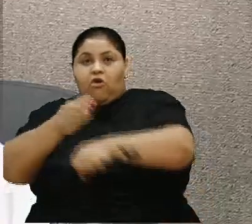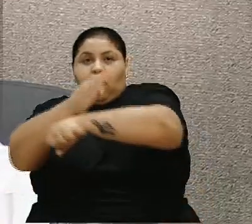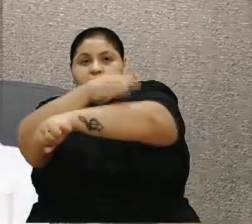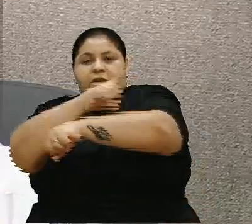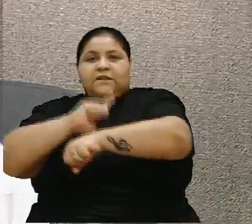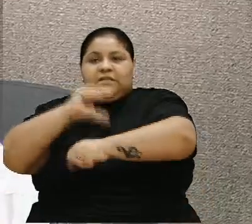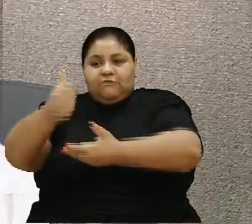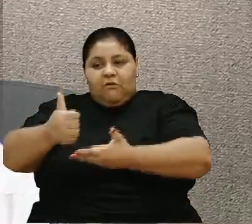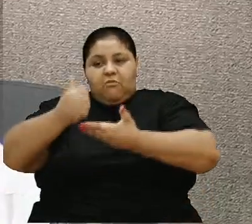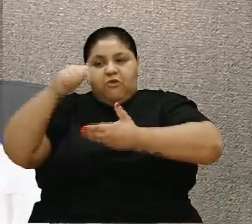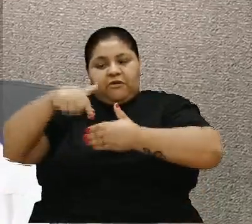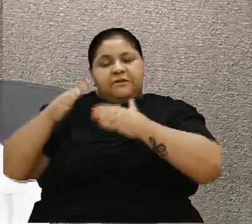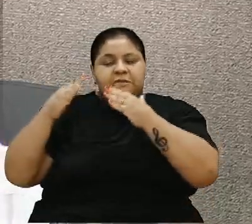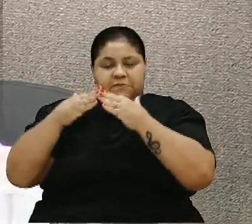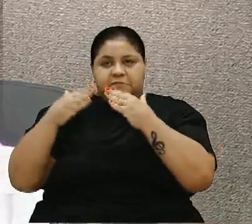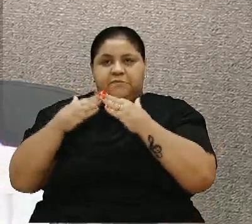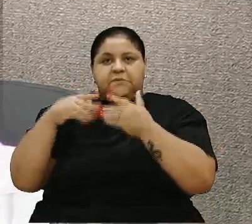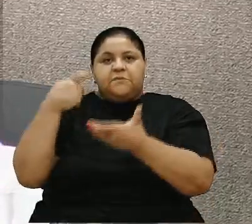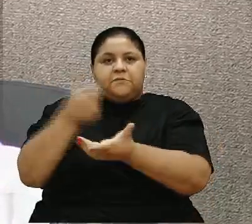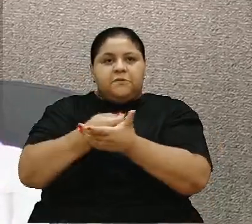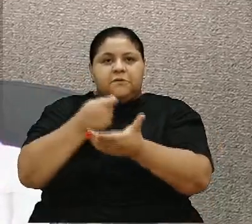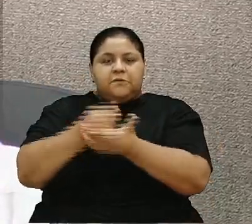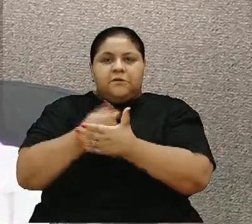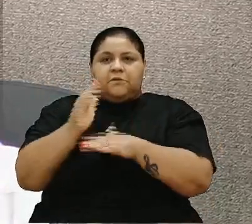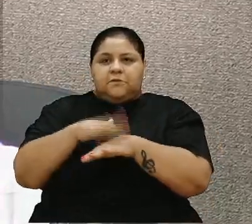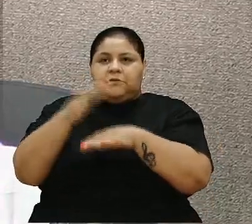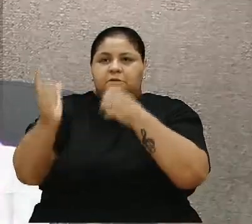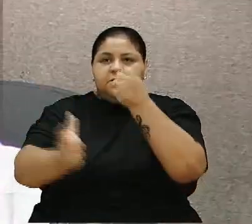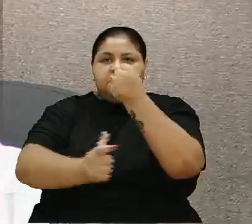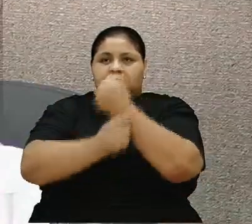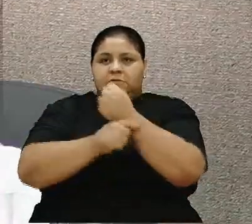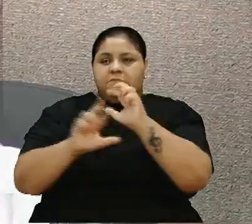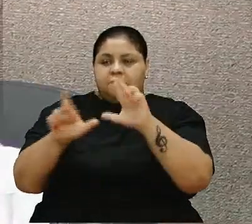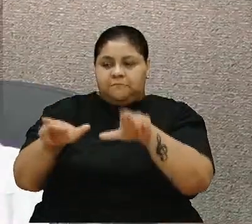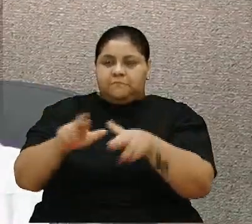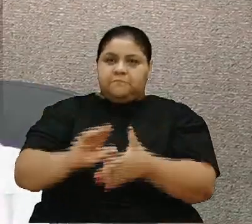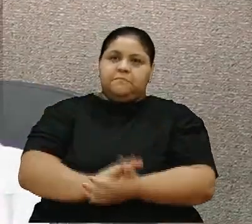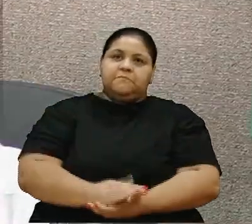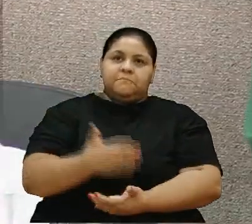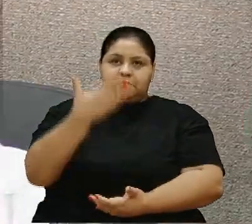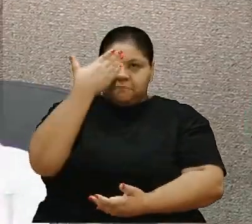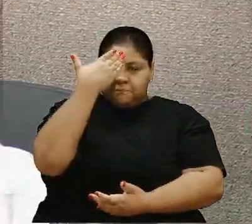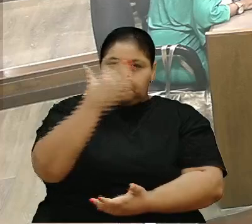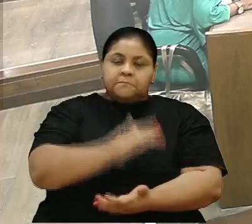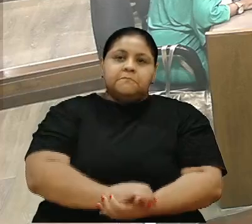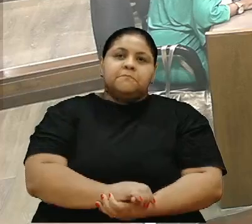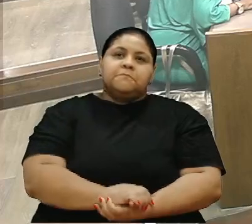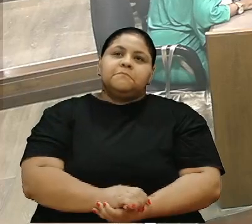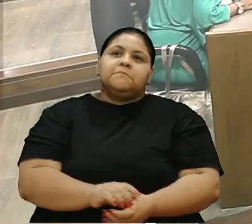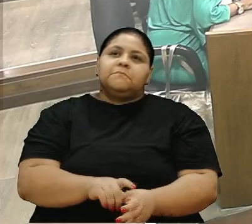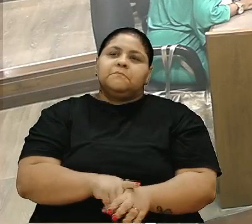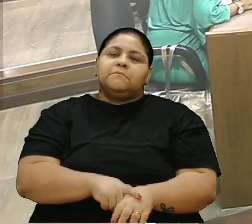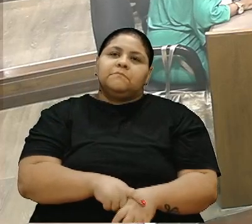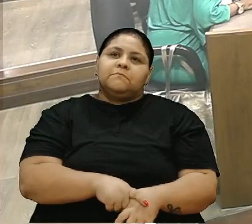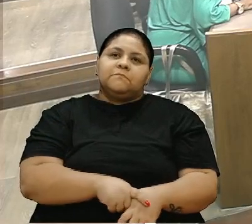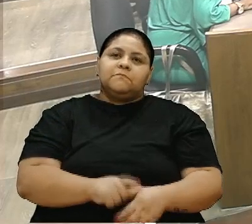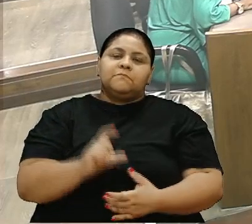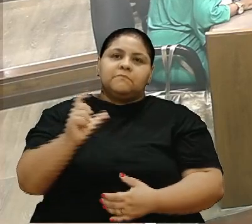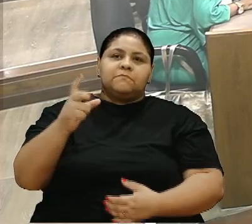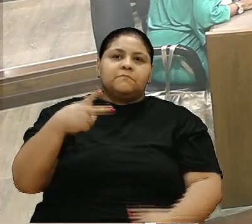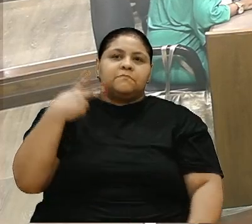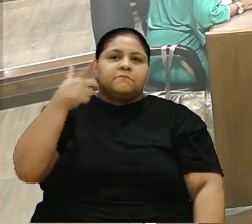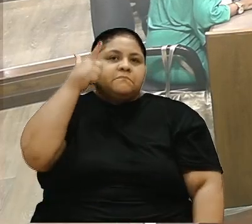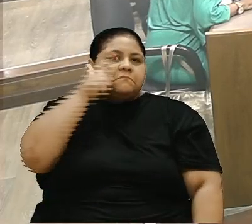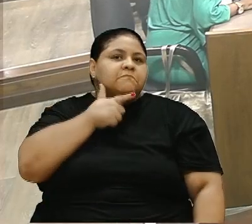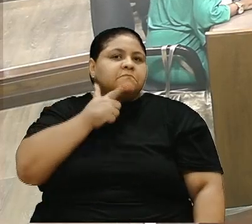casa na luta, né, por mais segurança aqui pela nossa região. Obrigada. Obrigada, vereadora Marisol. Com a palavra, o vereador